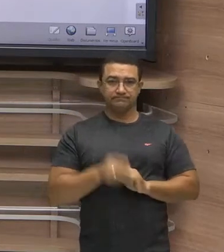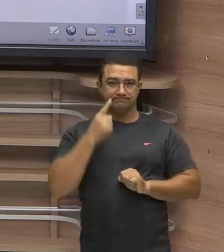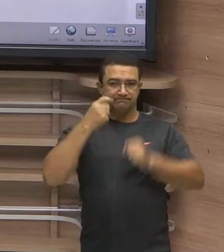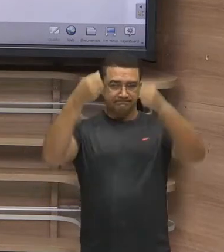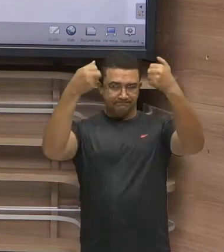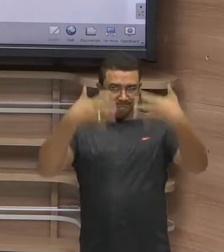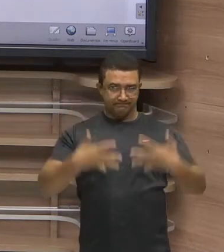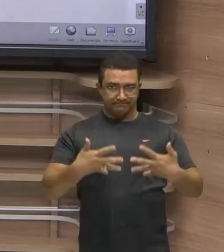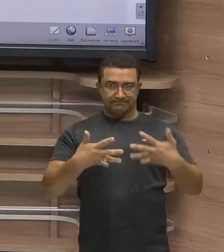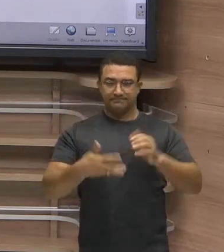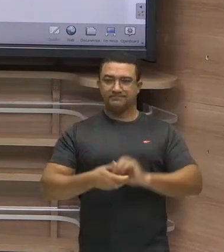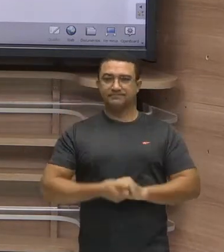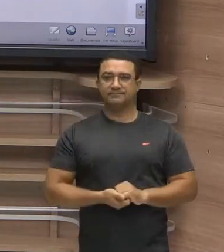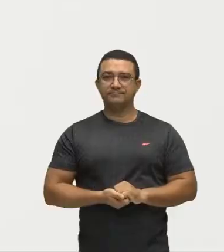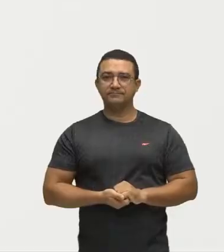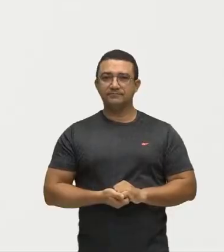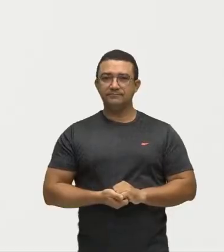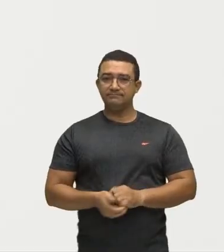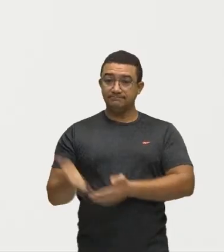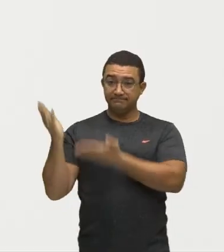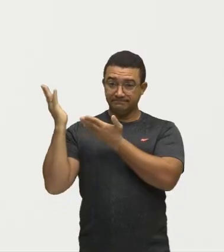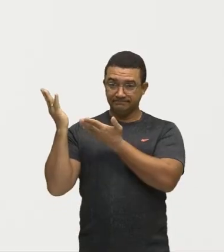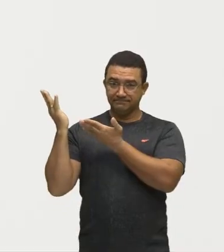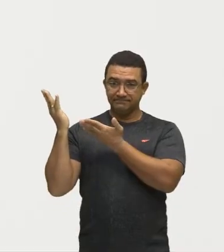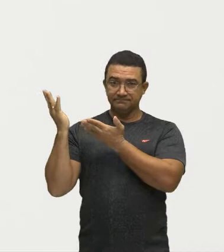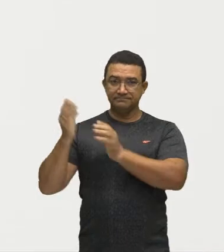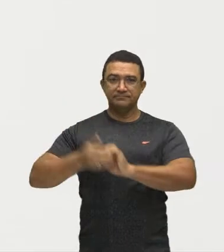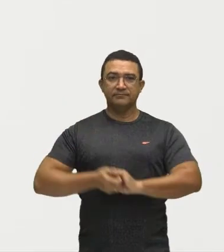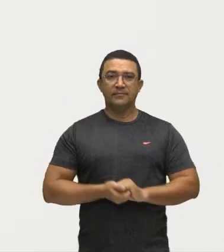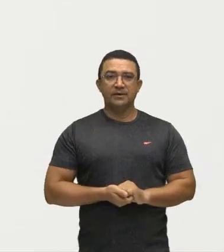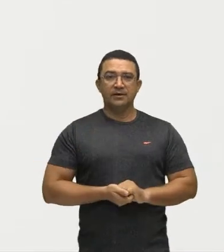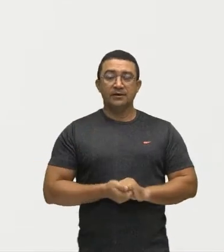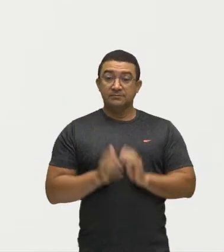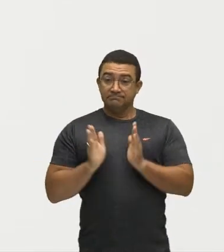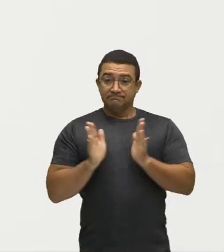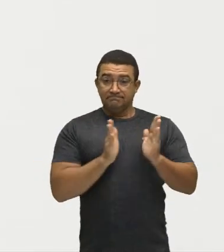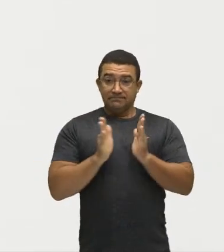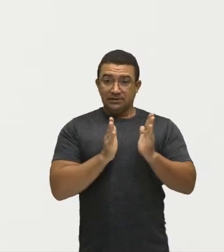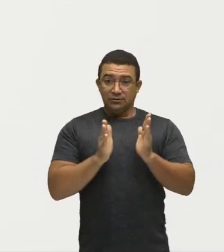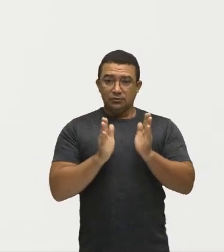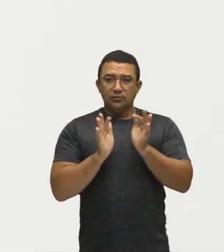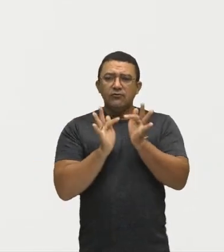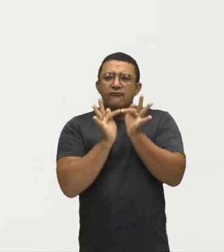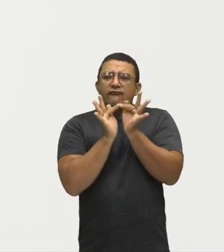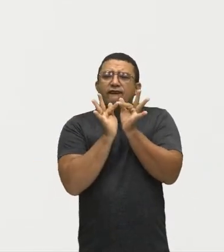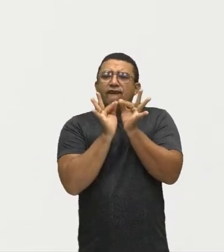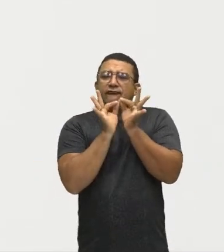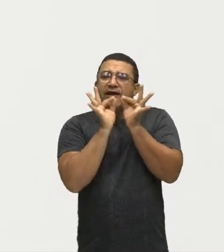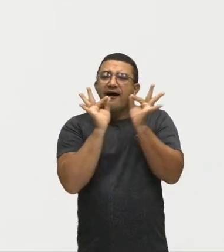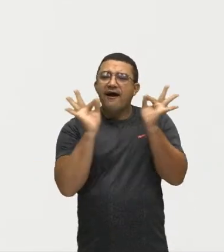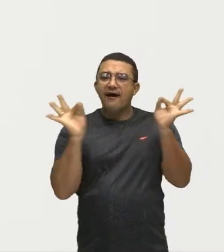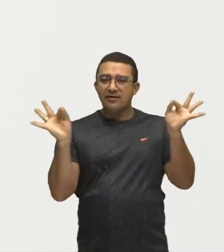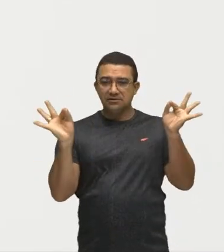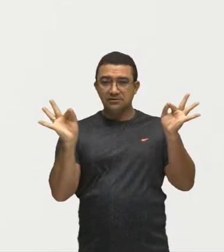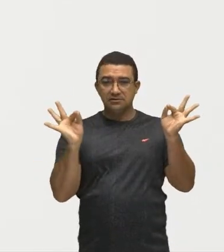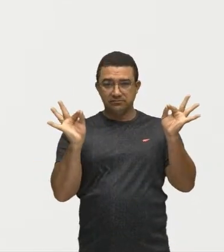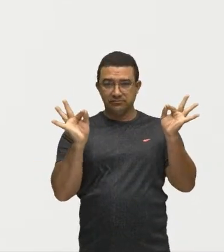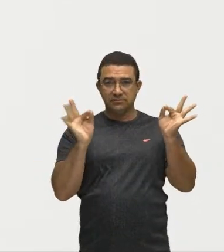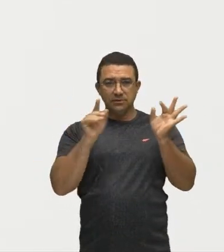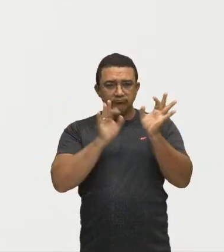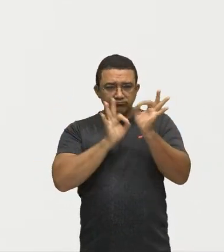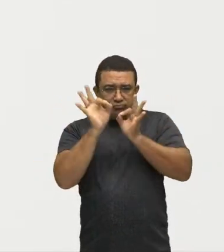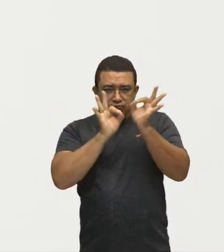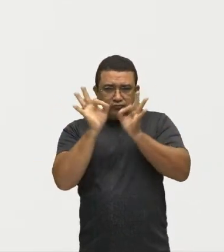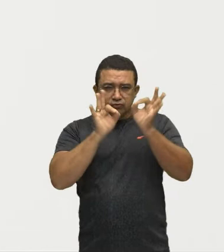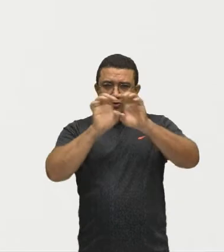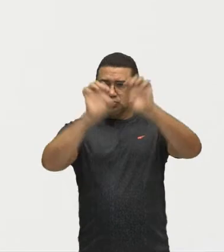só. Então, vamos aqui, olha só, observe aqui. Então, período é uma frase que pode ser formada por uma ou mais orações,